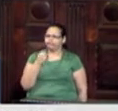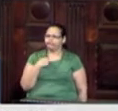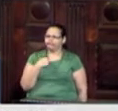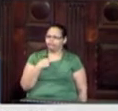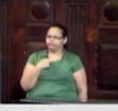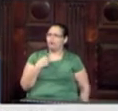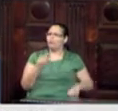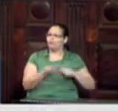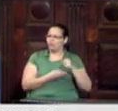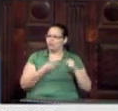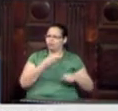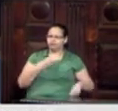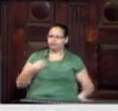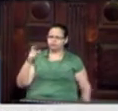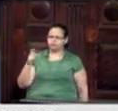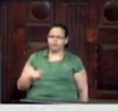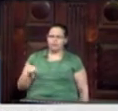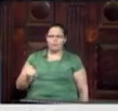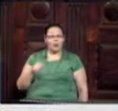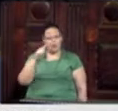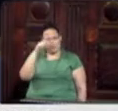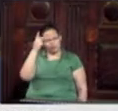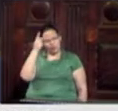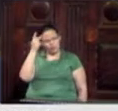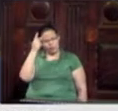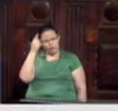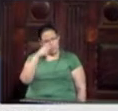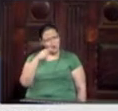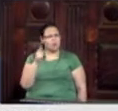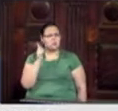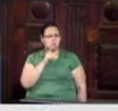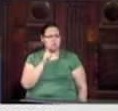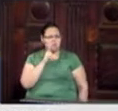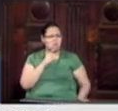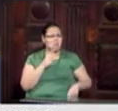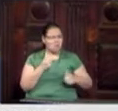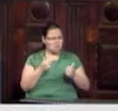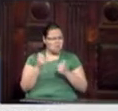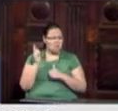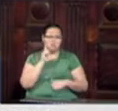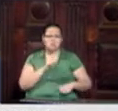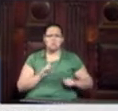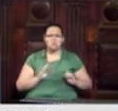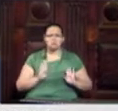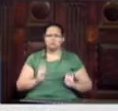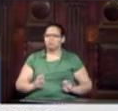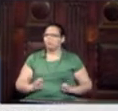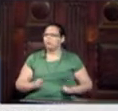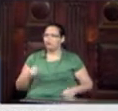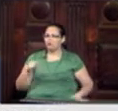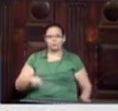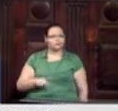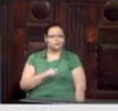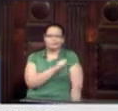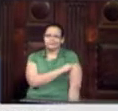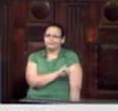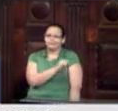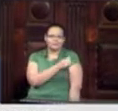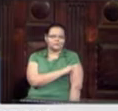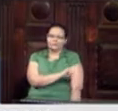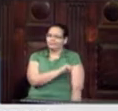a base do governo, mas em São Paulo é um sucesso. Eu digo, mas aqui no Rio de